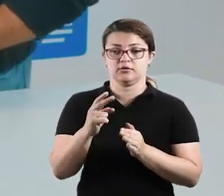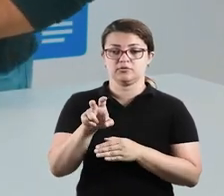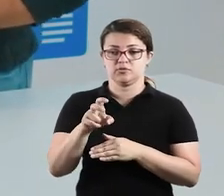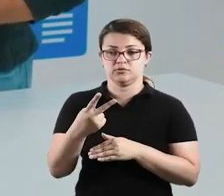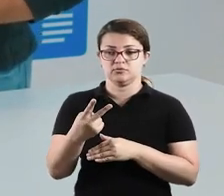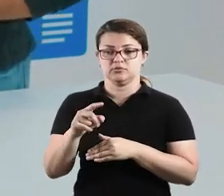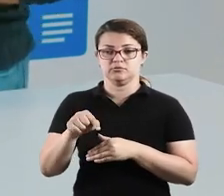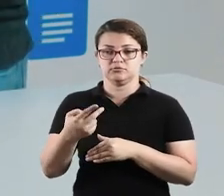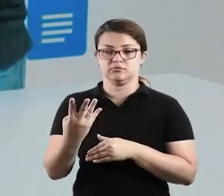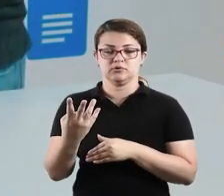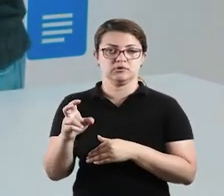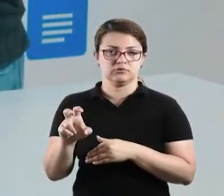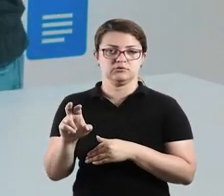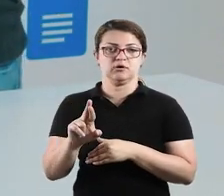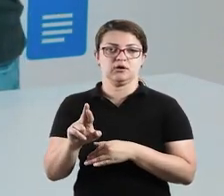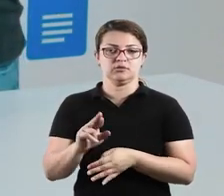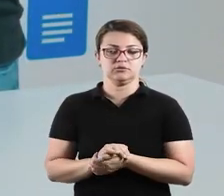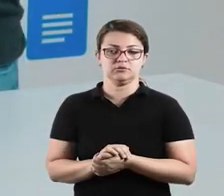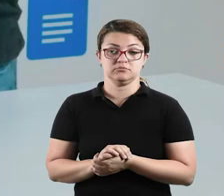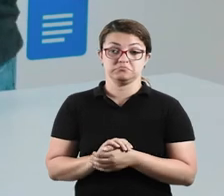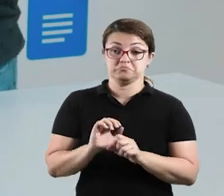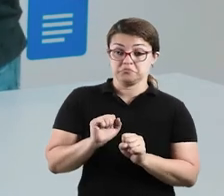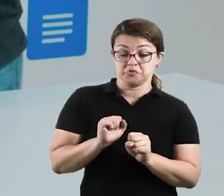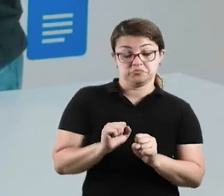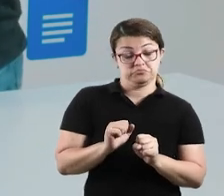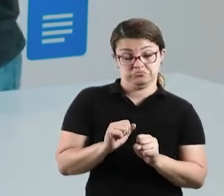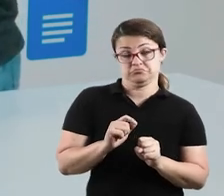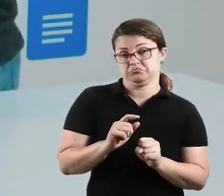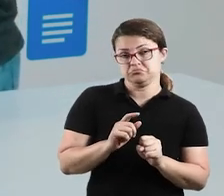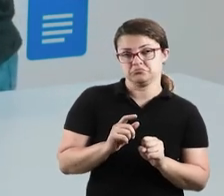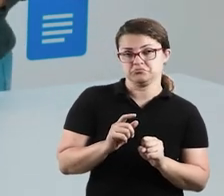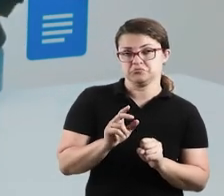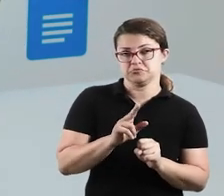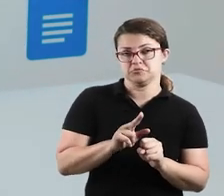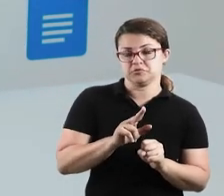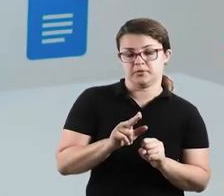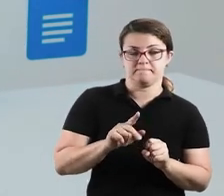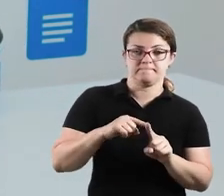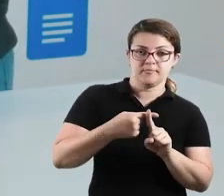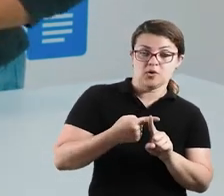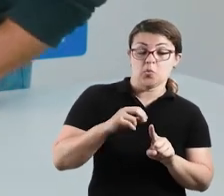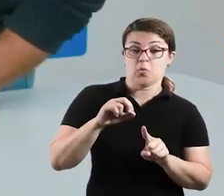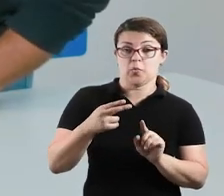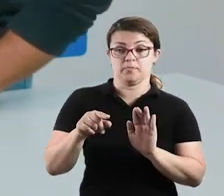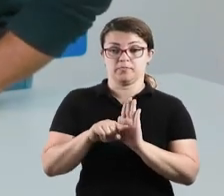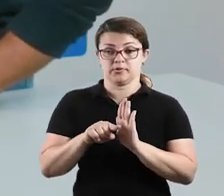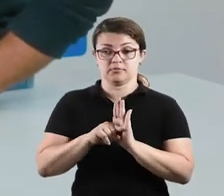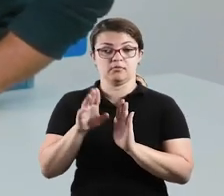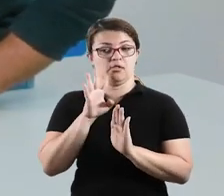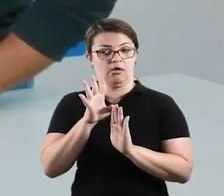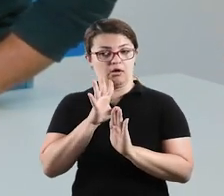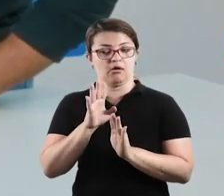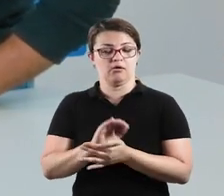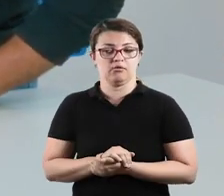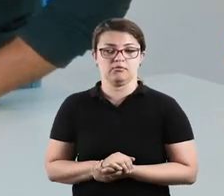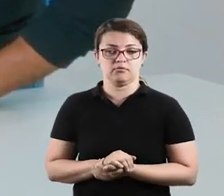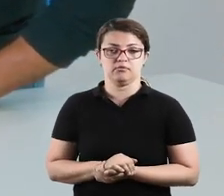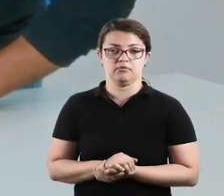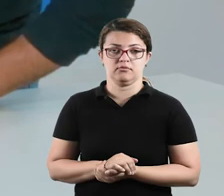pode fazer uma situação problema de mais ou de menos, né? Eu achei bem legal essa.